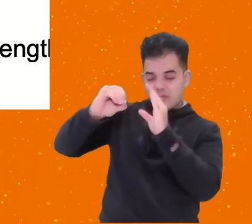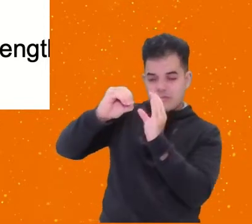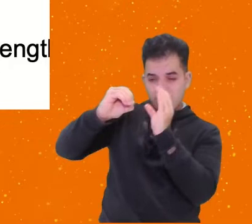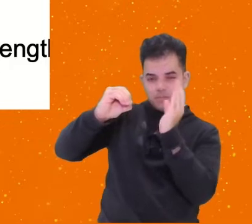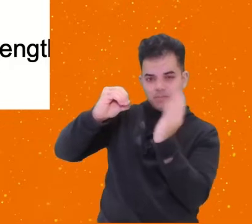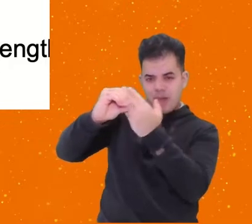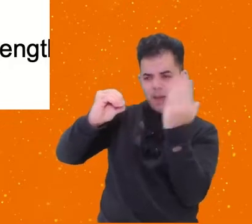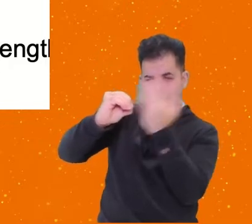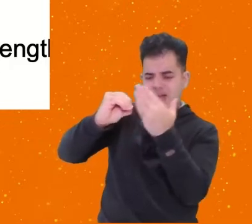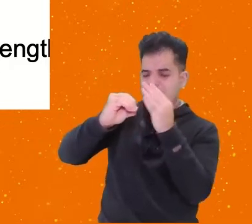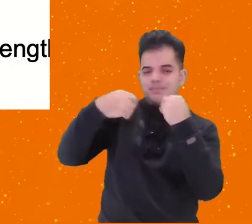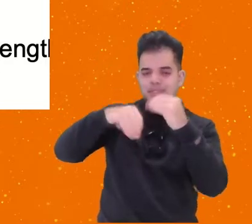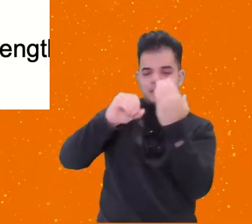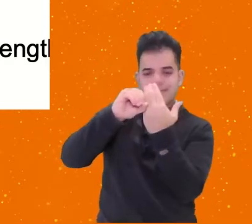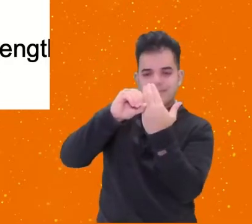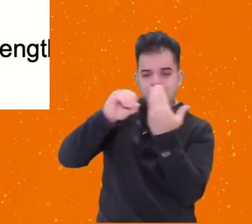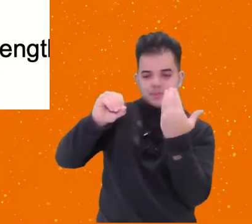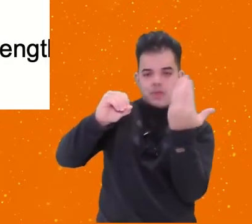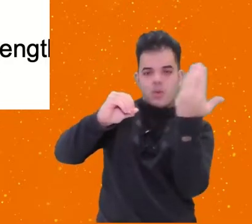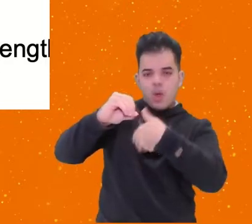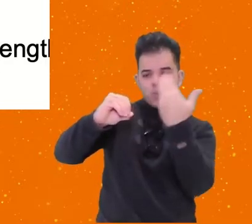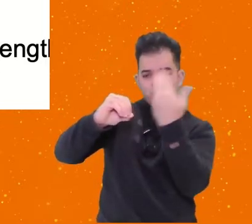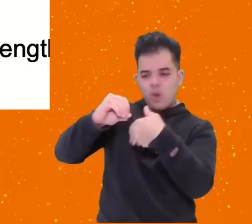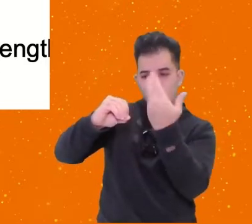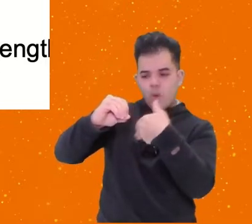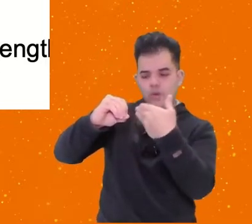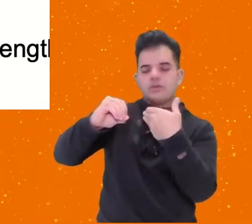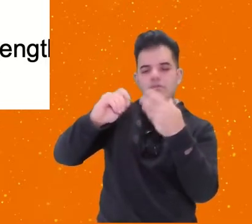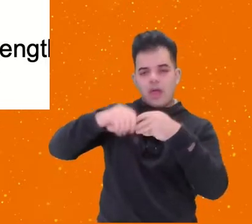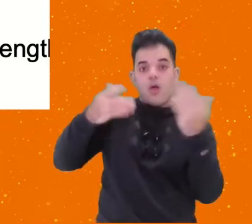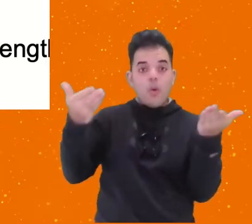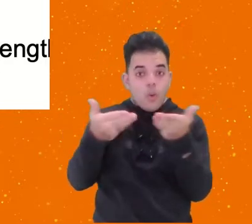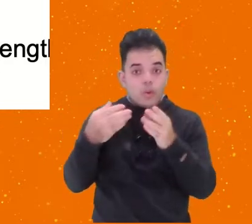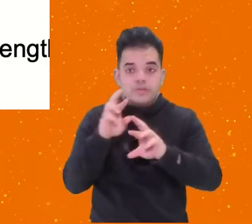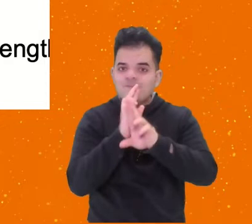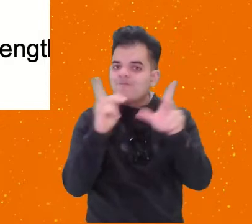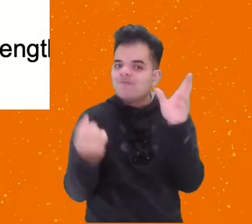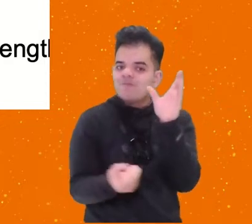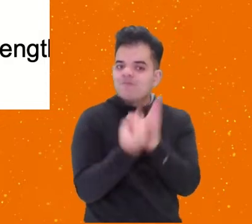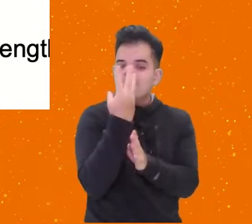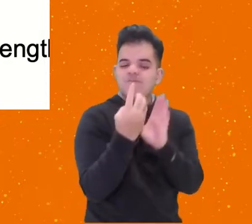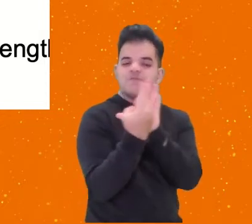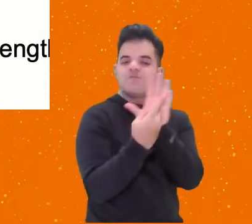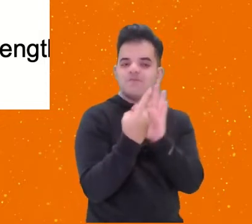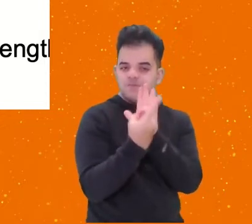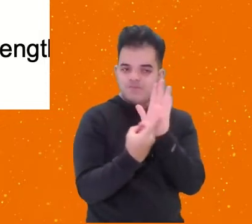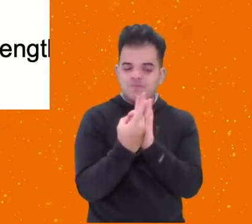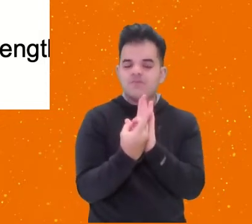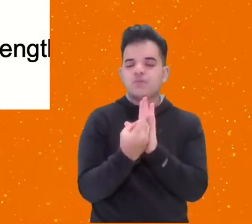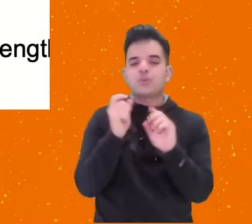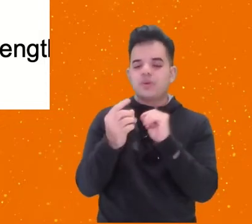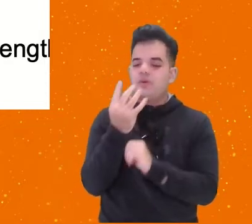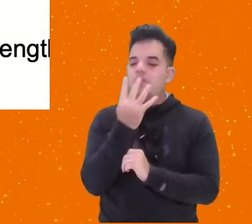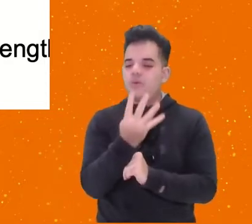hoje, atualmente, com as câmeras digitais, a ARRI pôde pensar em novas lentes que têm 44